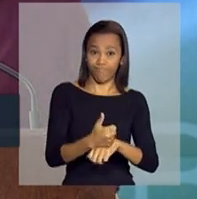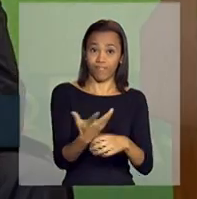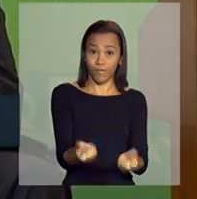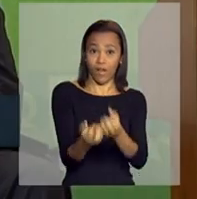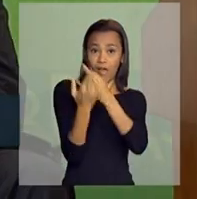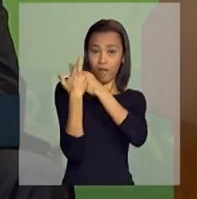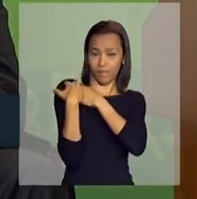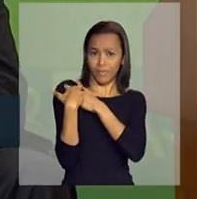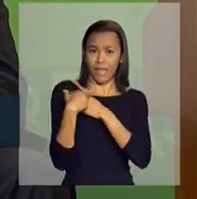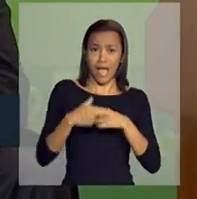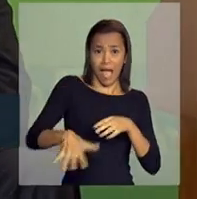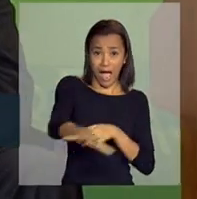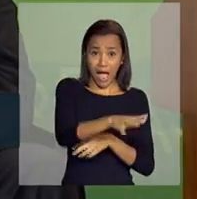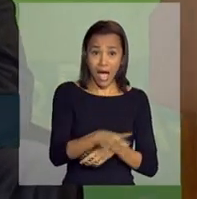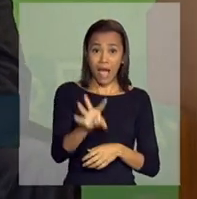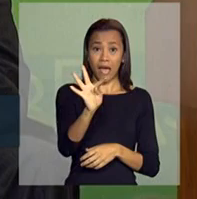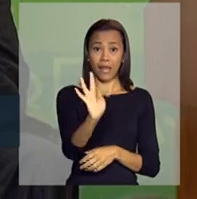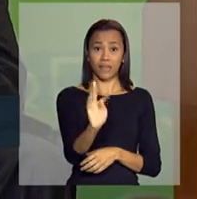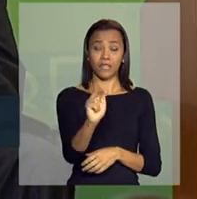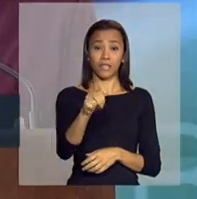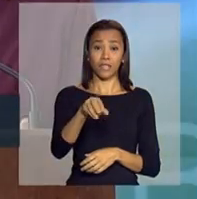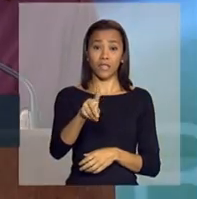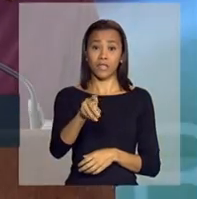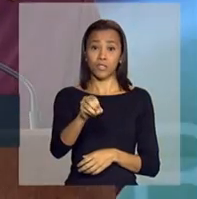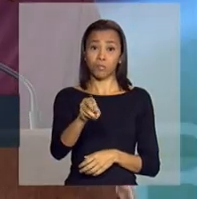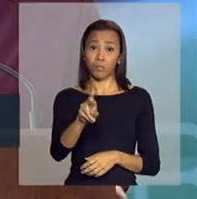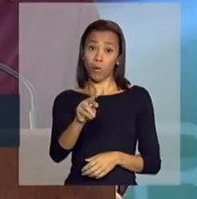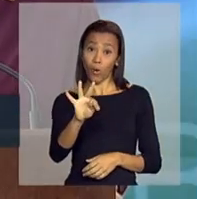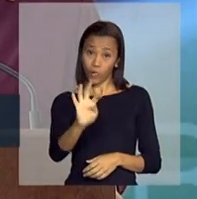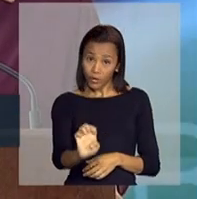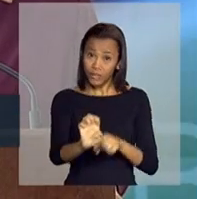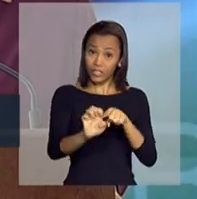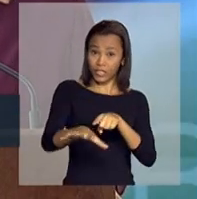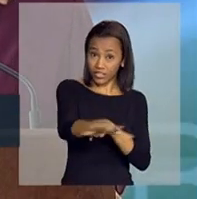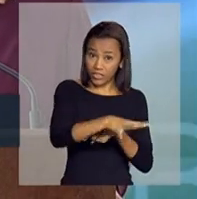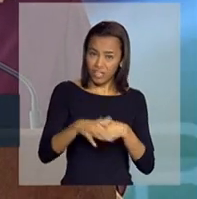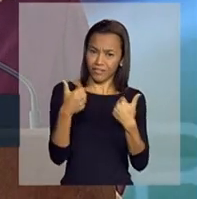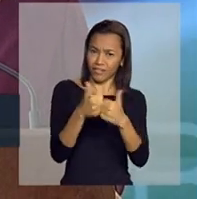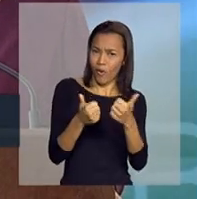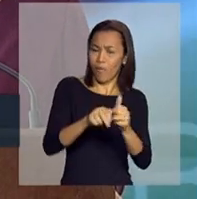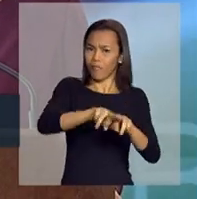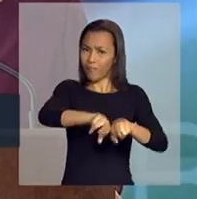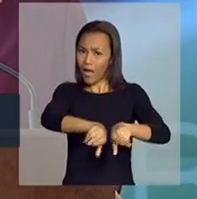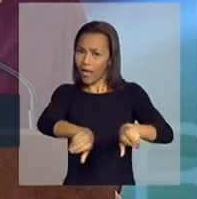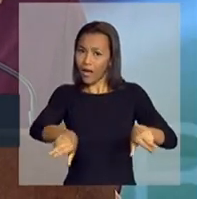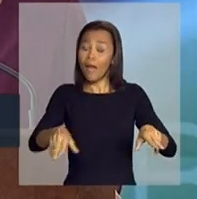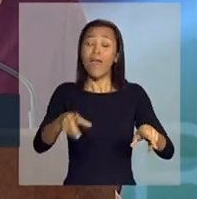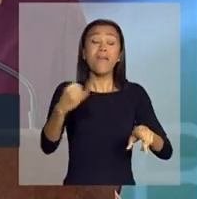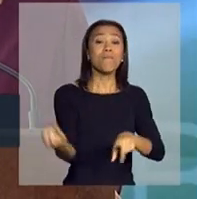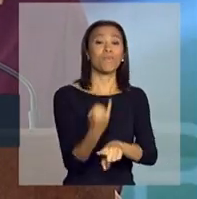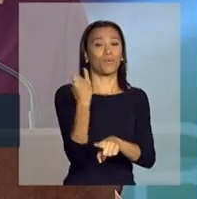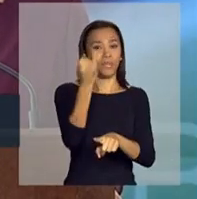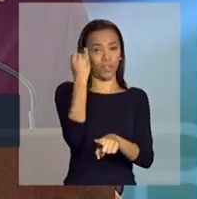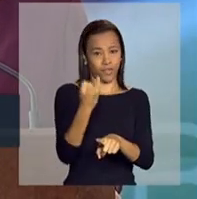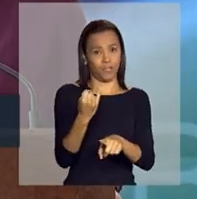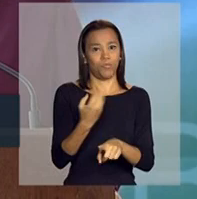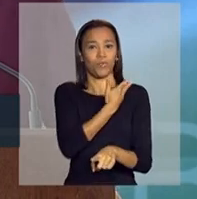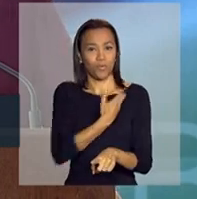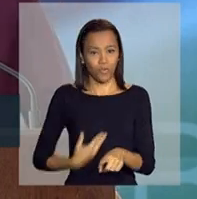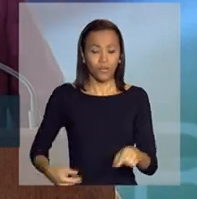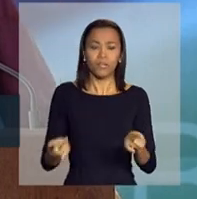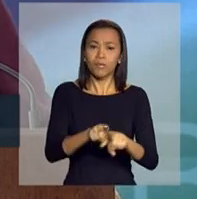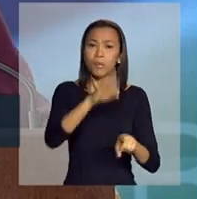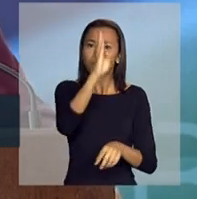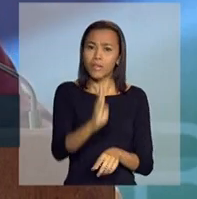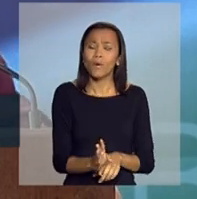A área de transporte é absolutamente fundamental para o governo e para o Brasil.